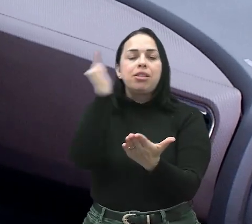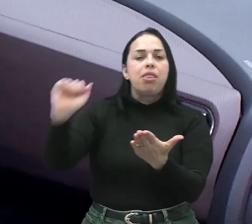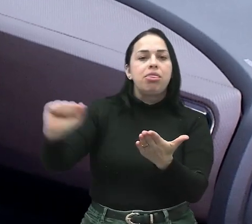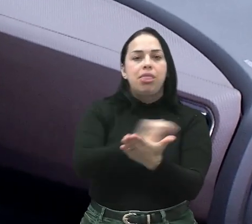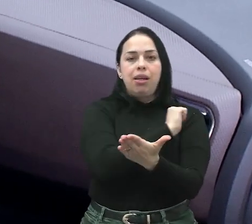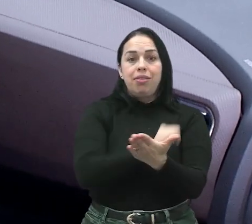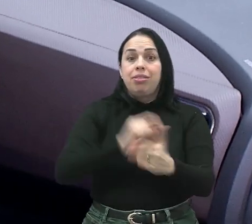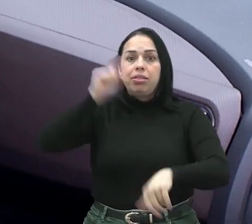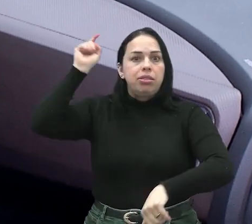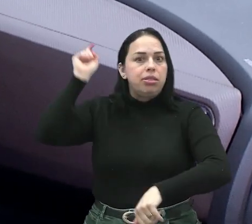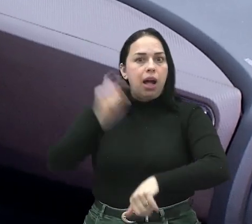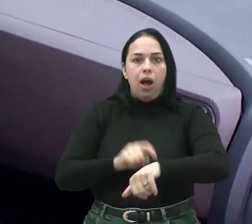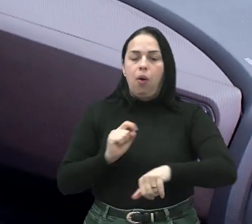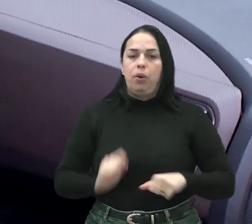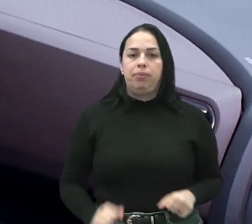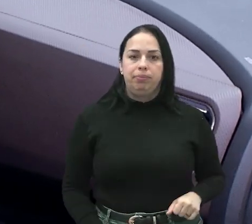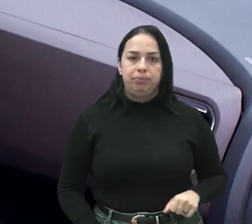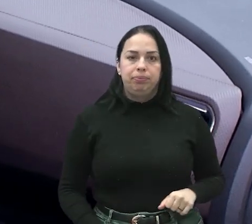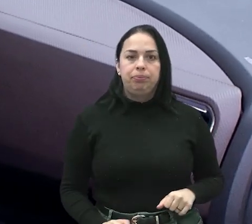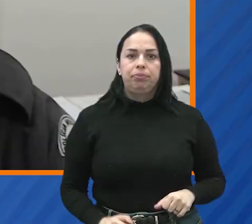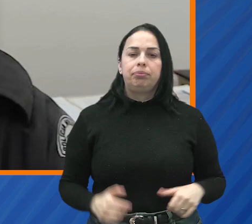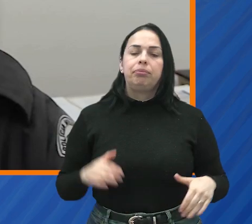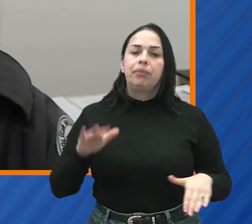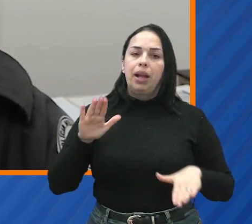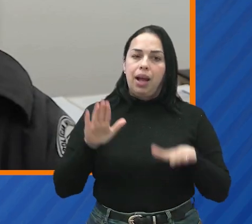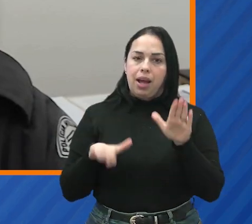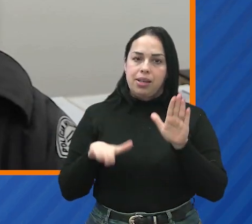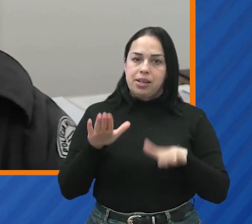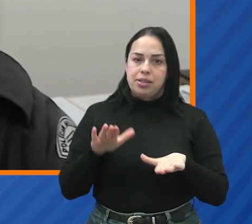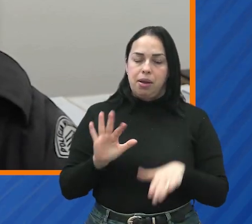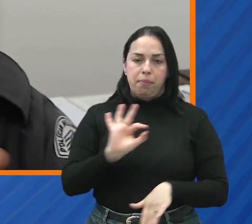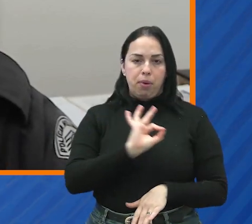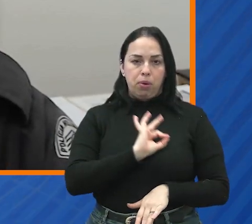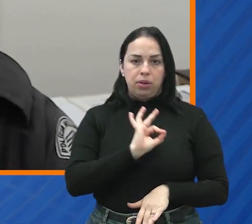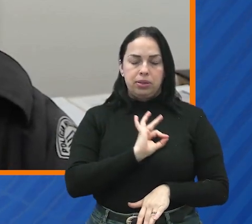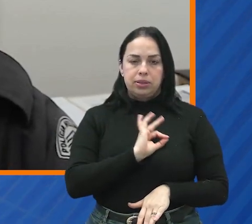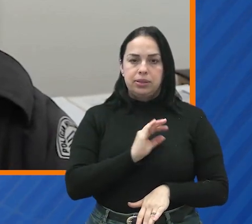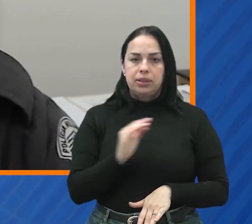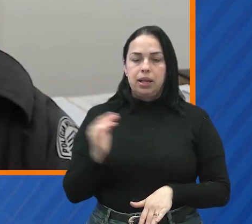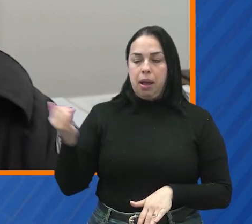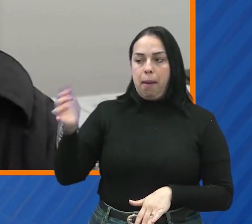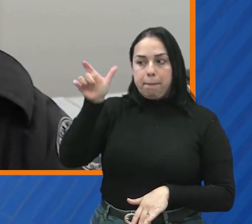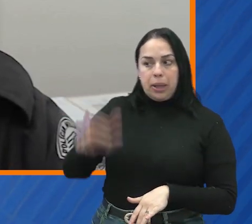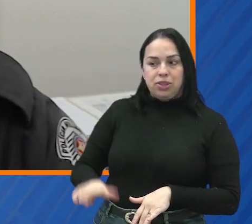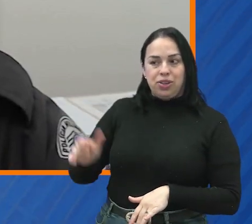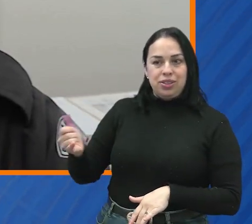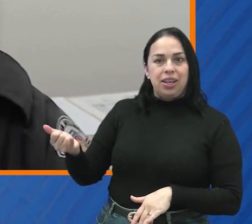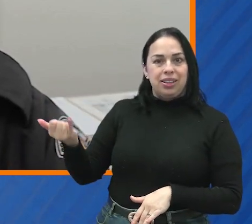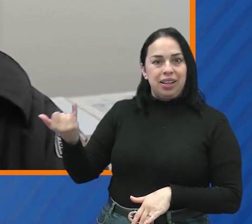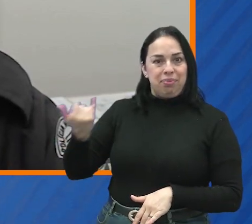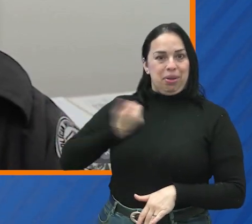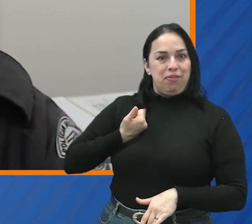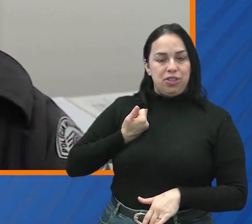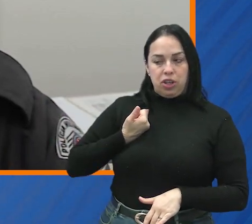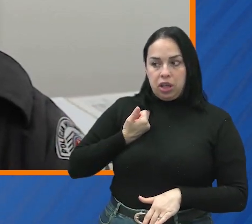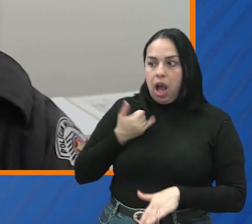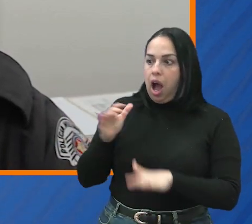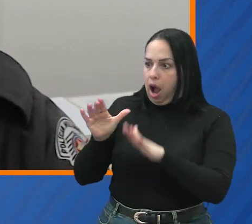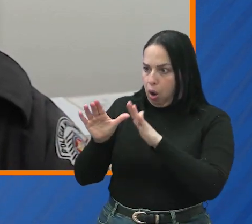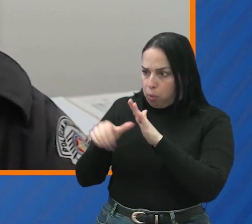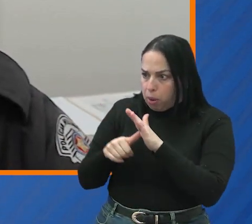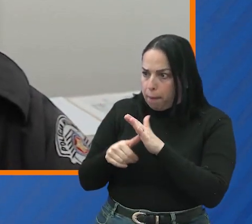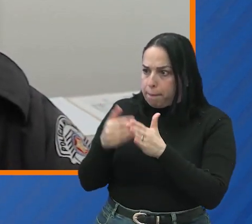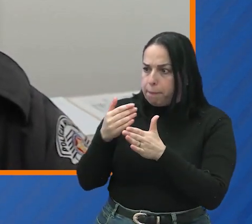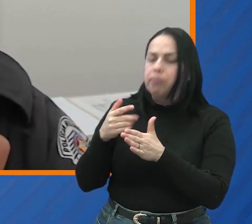de celulares roubados ou furtados. Por vezes, o policial militar, quando ele se depara com aquela vítima de roubo ou furto de aparelho